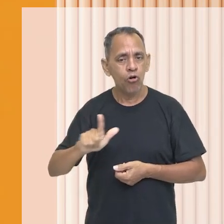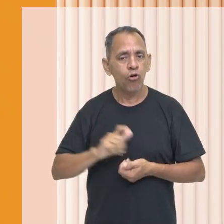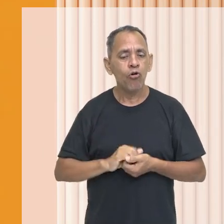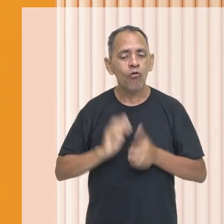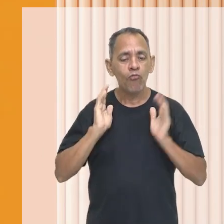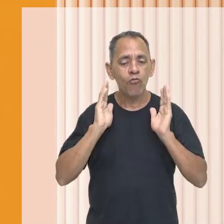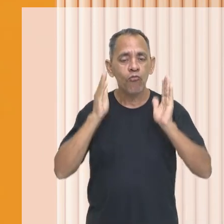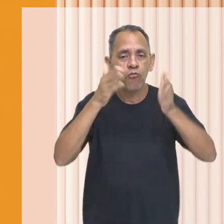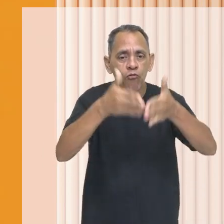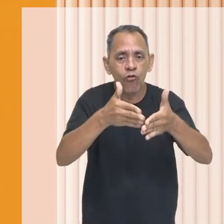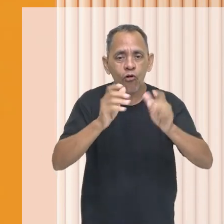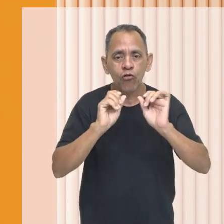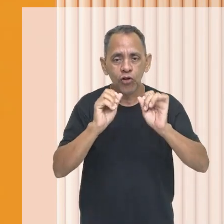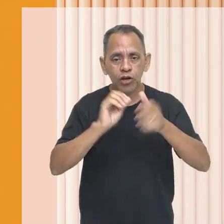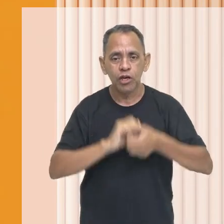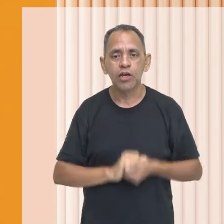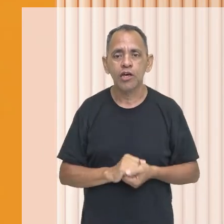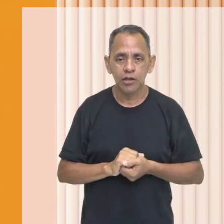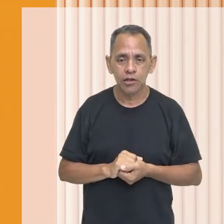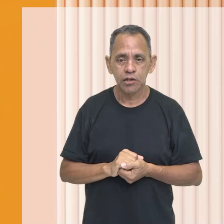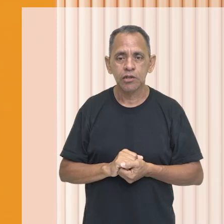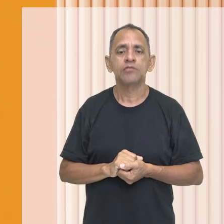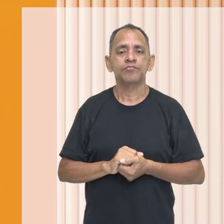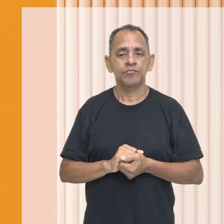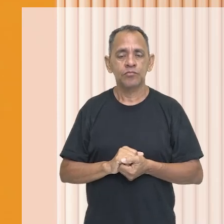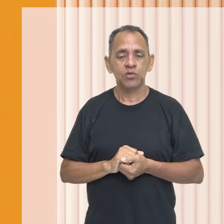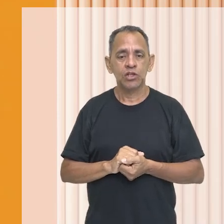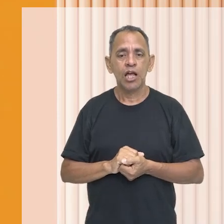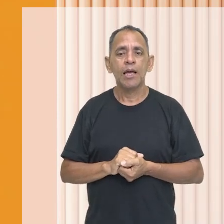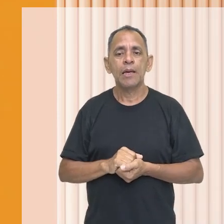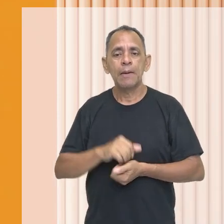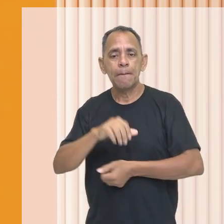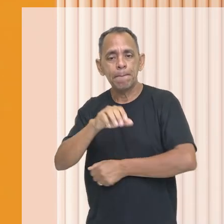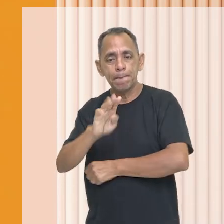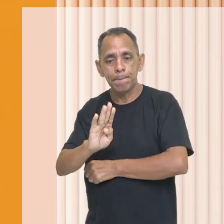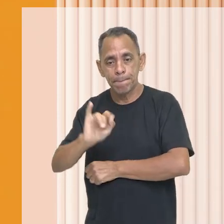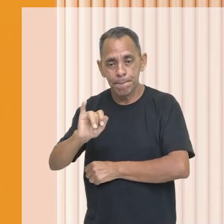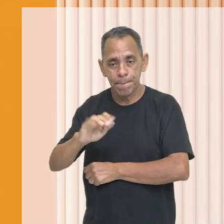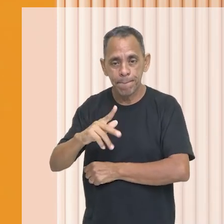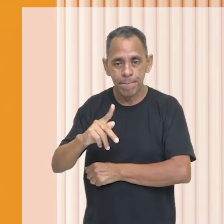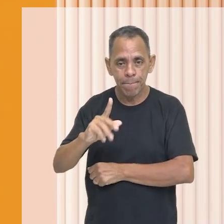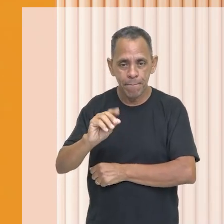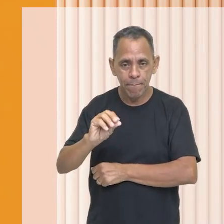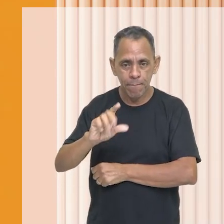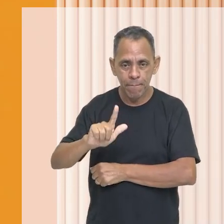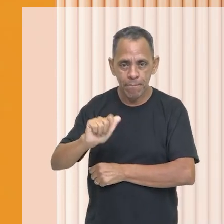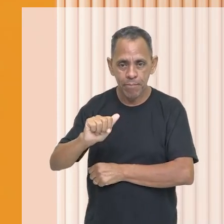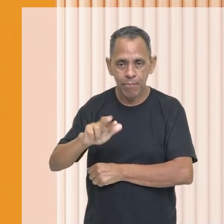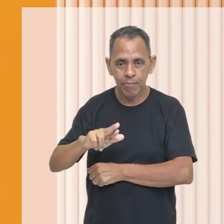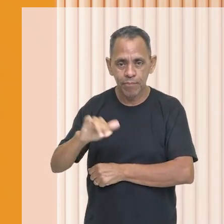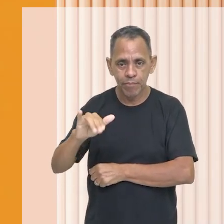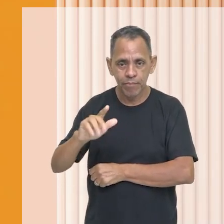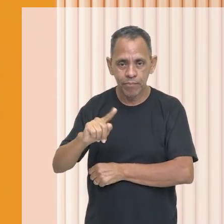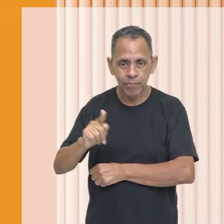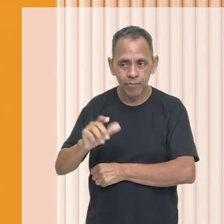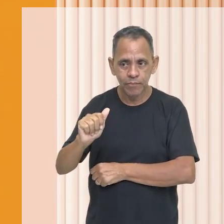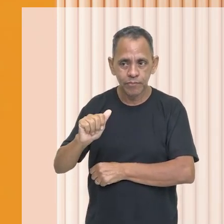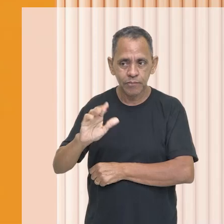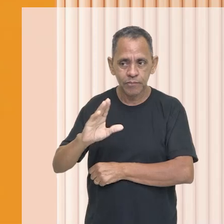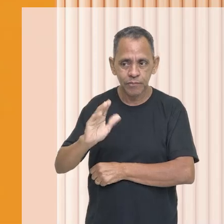né? A antiga ou velha ordem mundial, ela estava conectada com um mundo